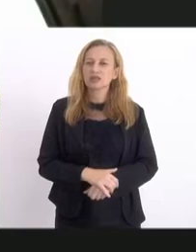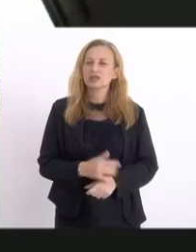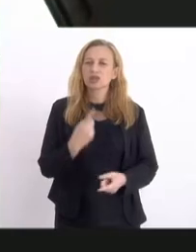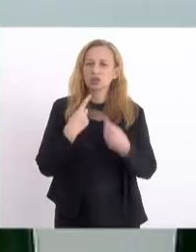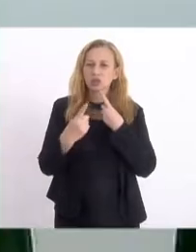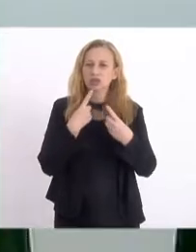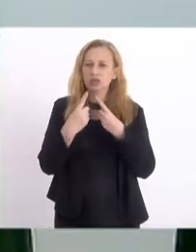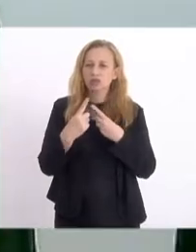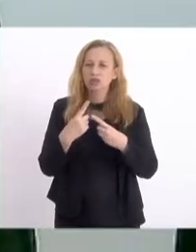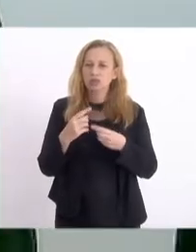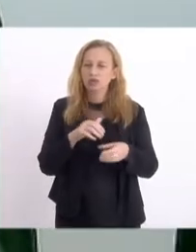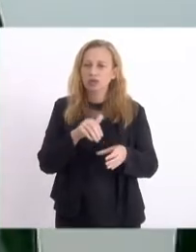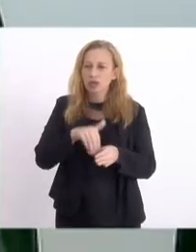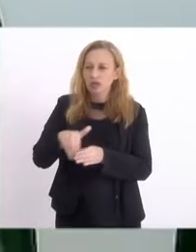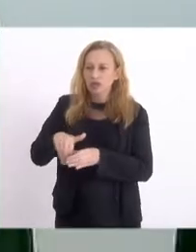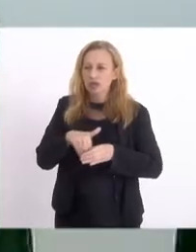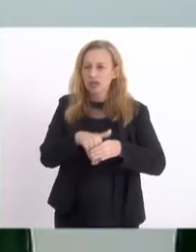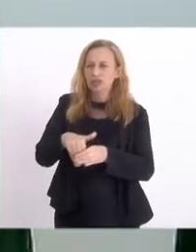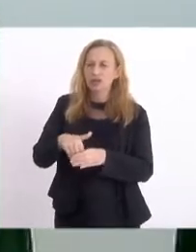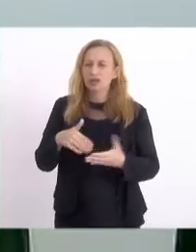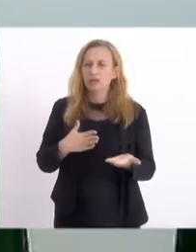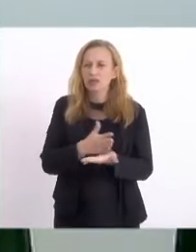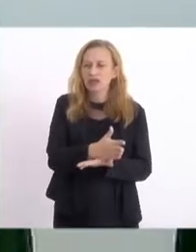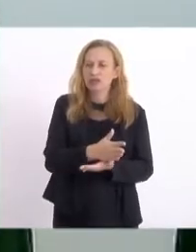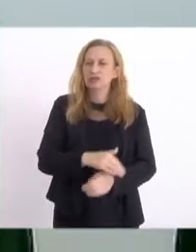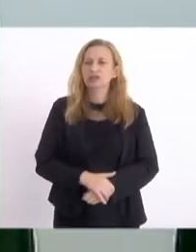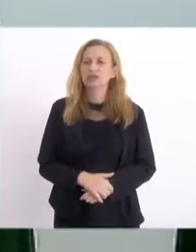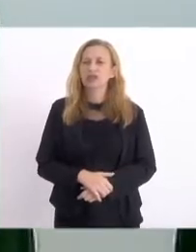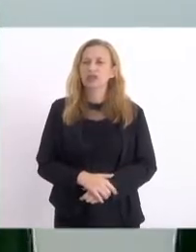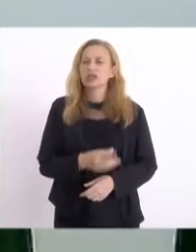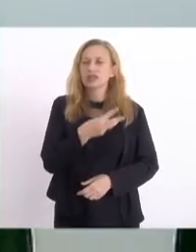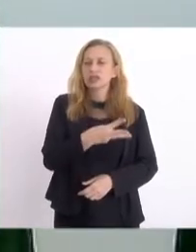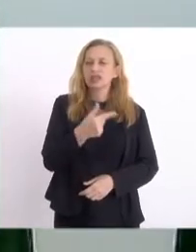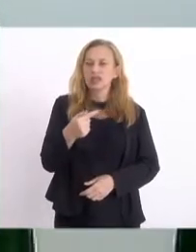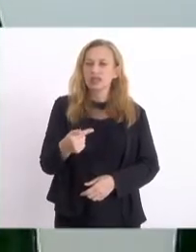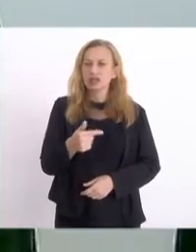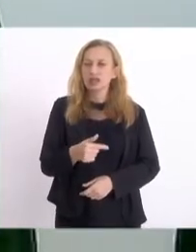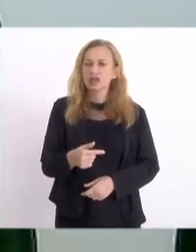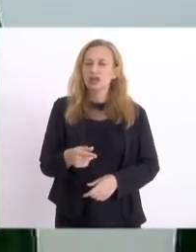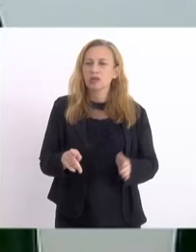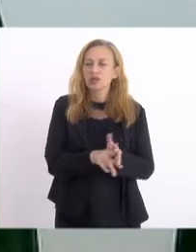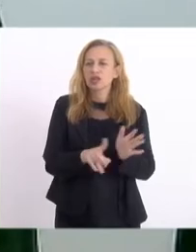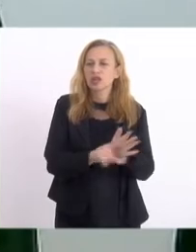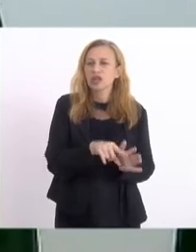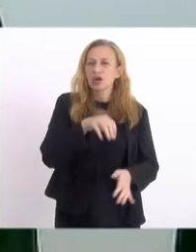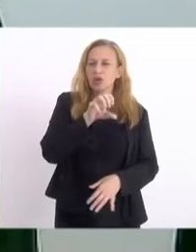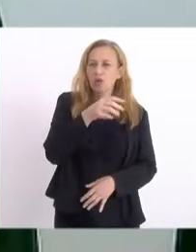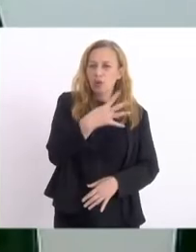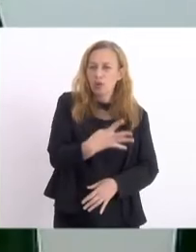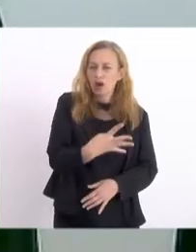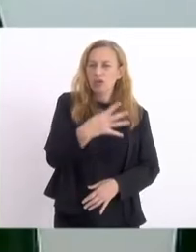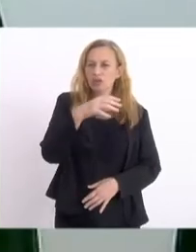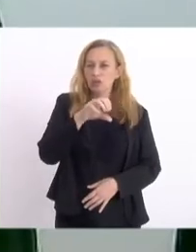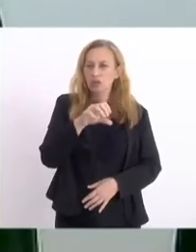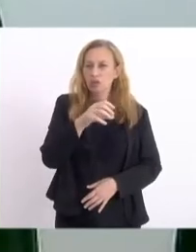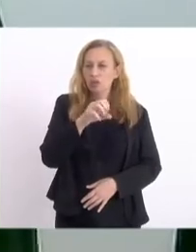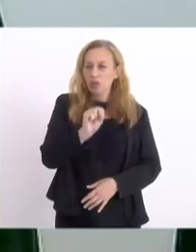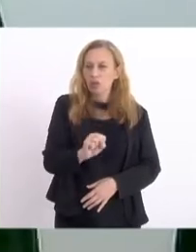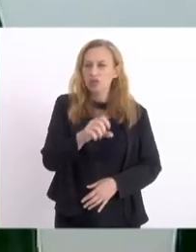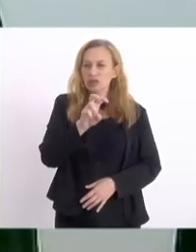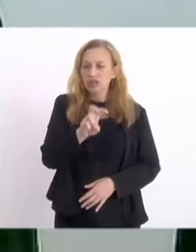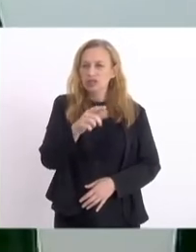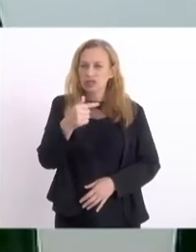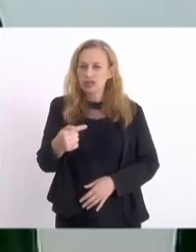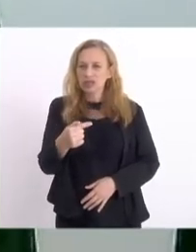discussão, em votação, aprovado. 37. Projeto de lei 4857/2021, também deputado Ronaldo